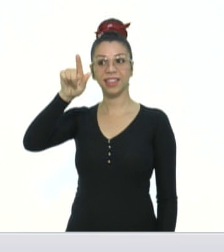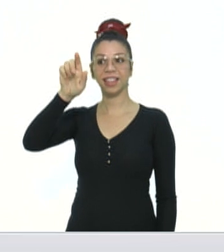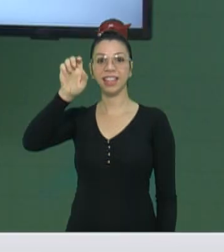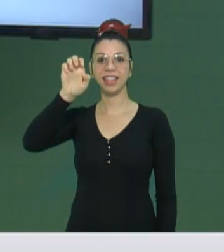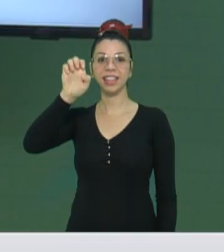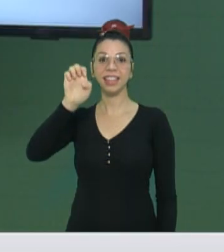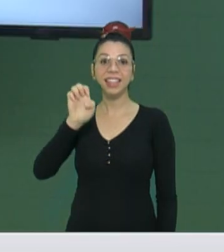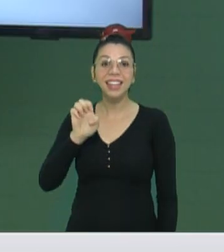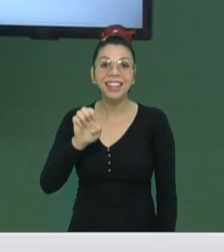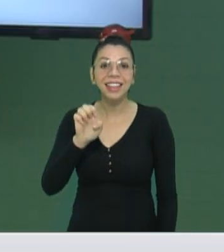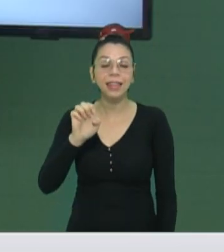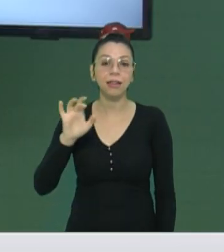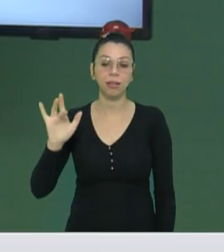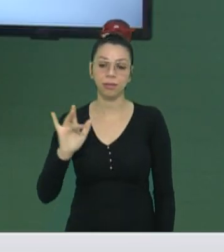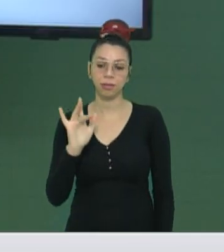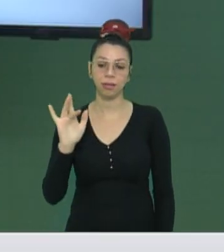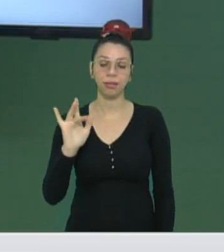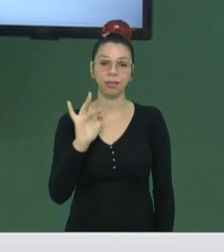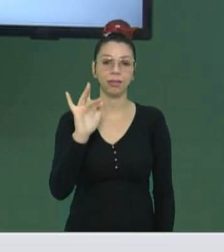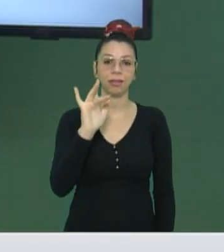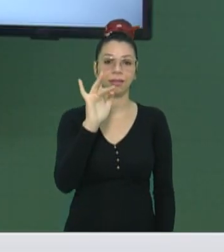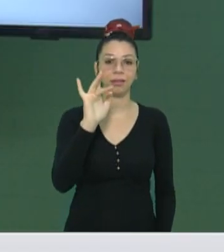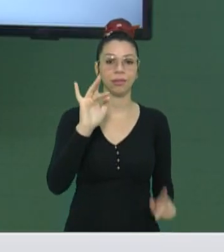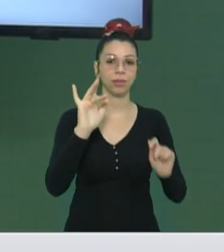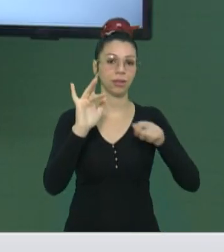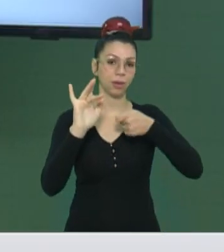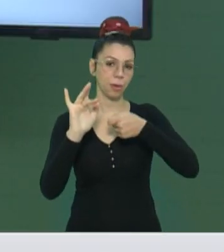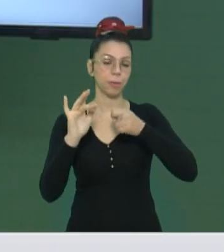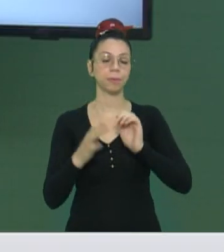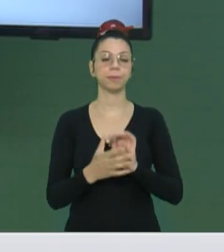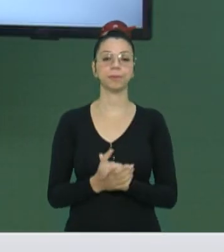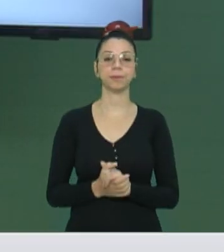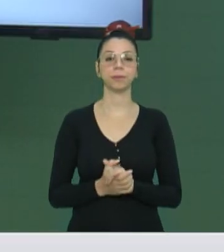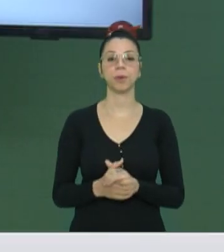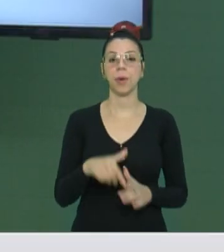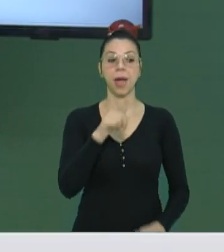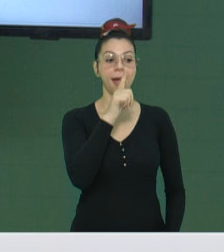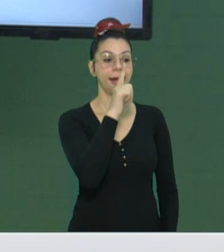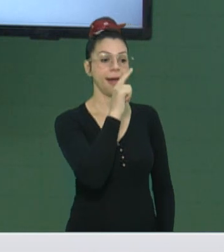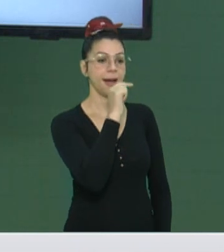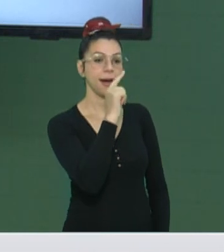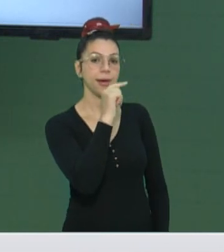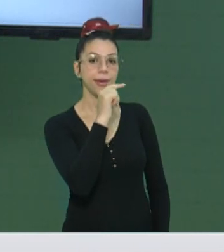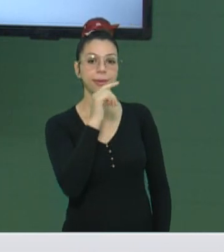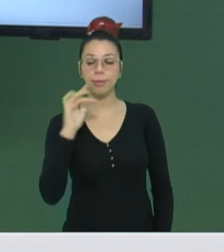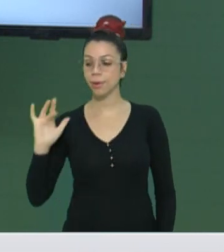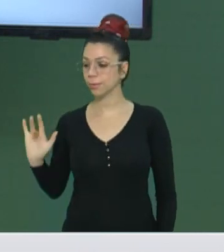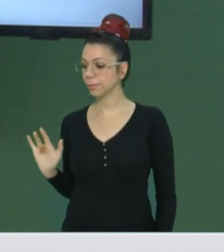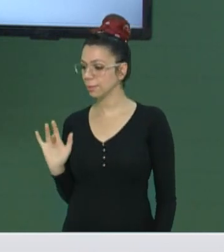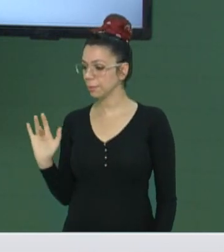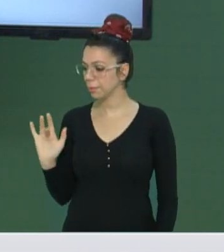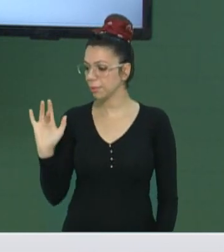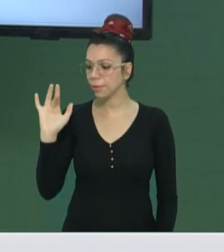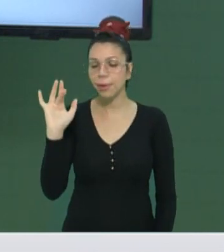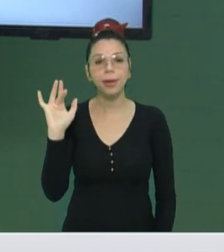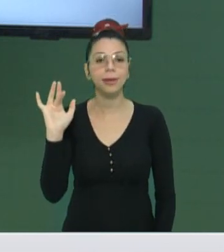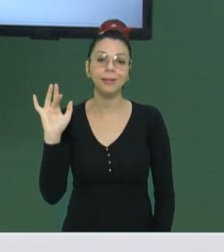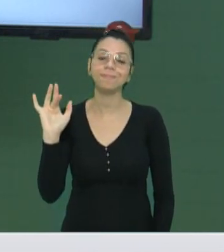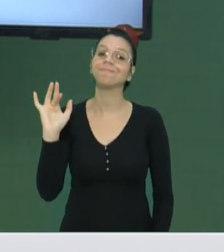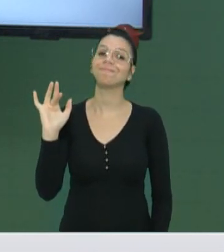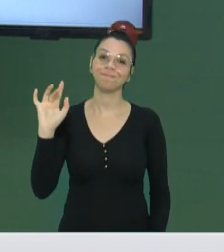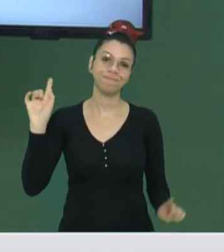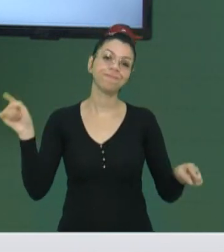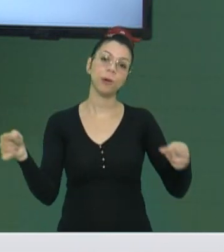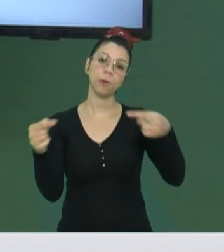dengue, tudo a ver, né? Porque se tem uma coisa que esse bicho gosta, é de água. Ele precisa da